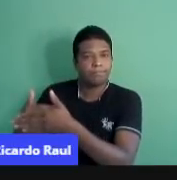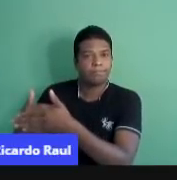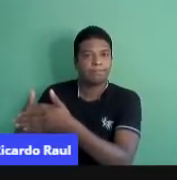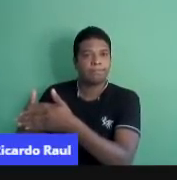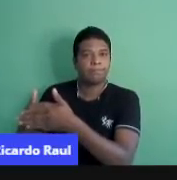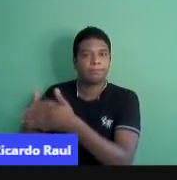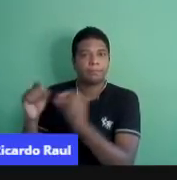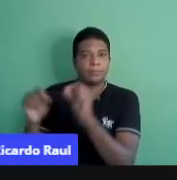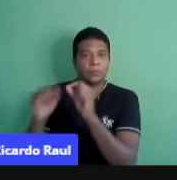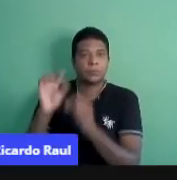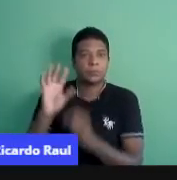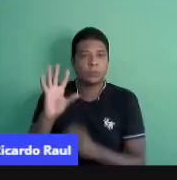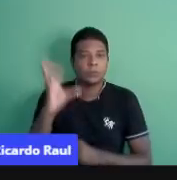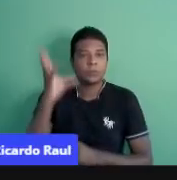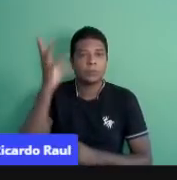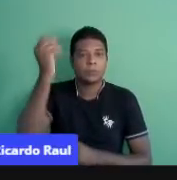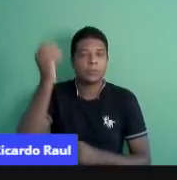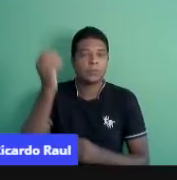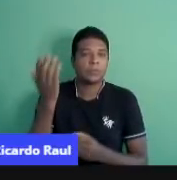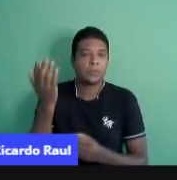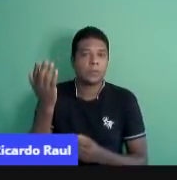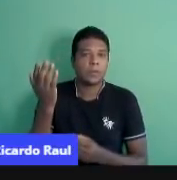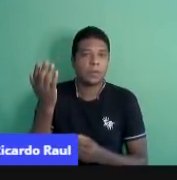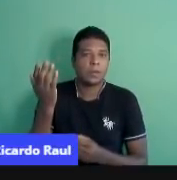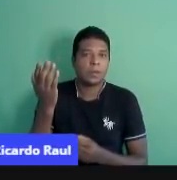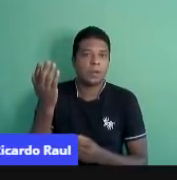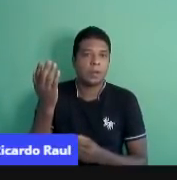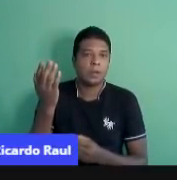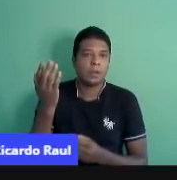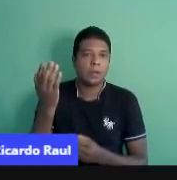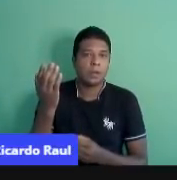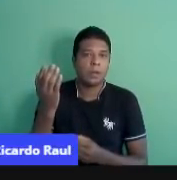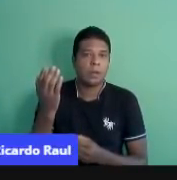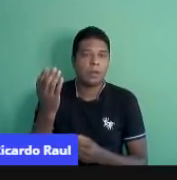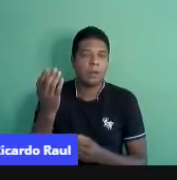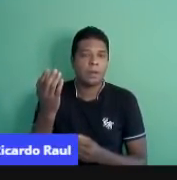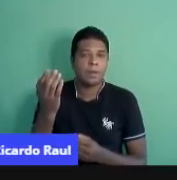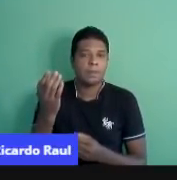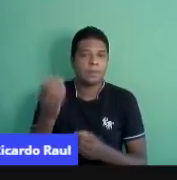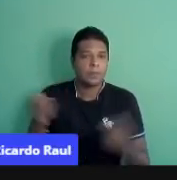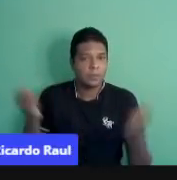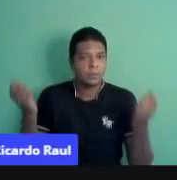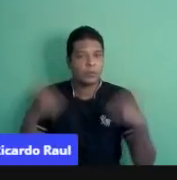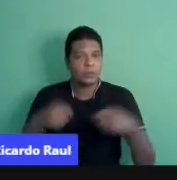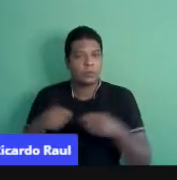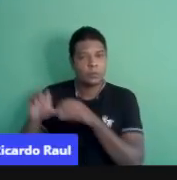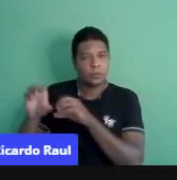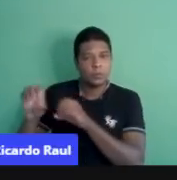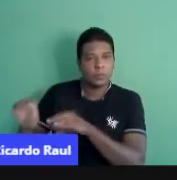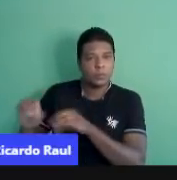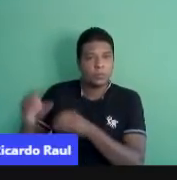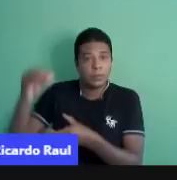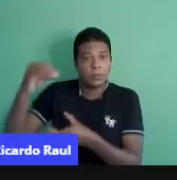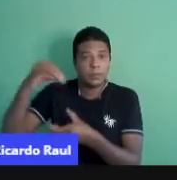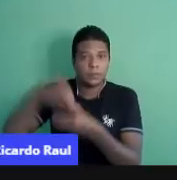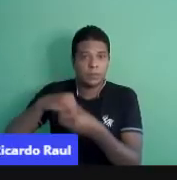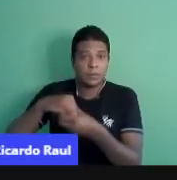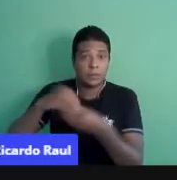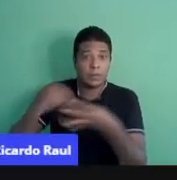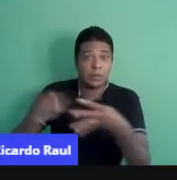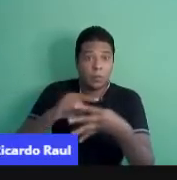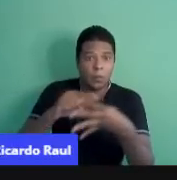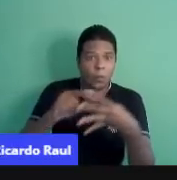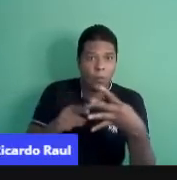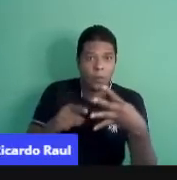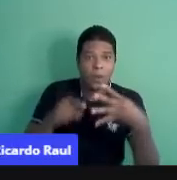nós consigamos contemplar ainda todas as possibilidades de educação dentro dessas 4 linguagens,